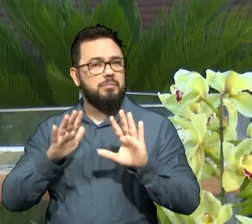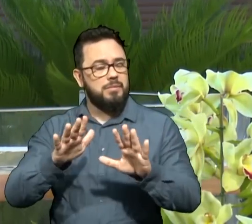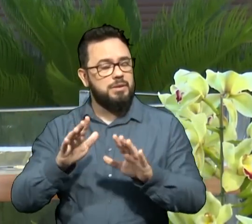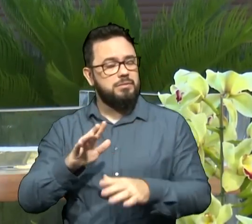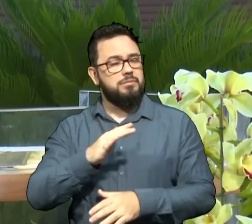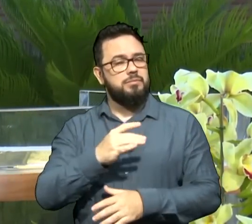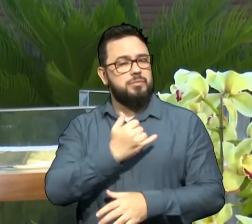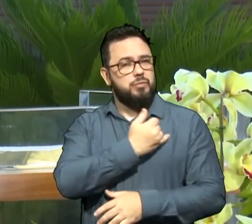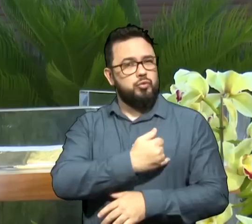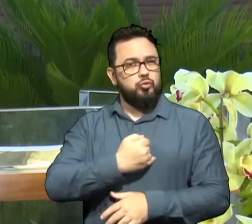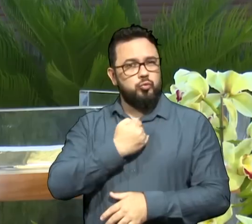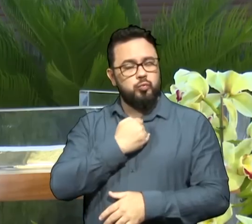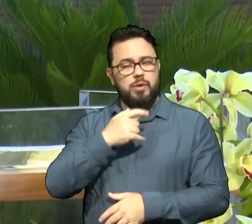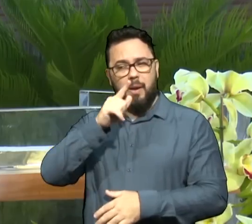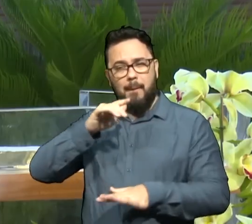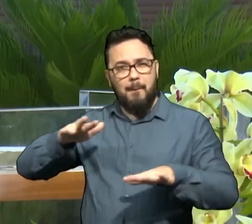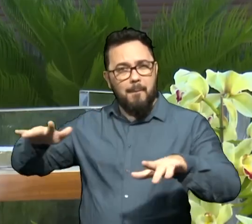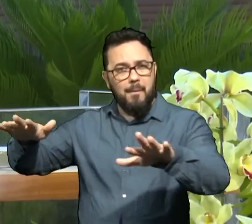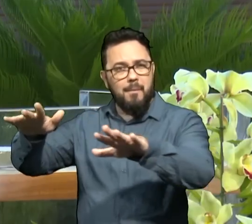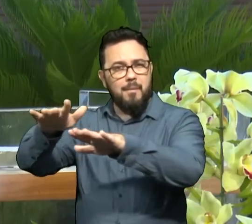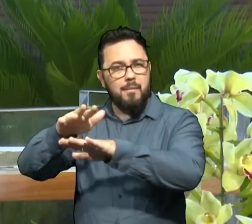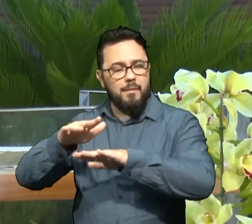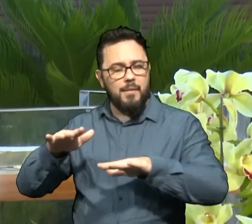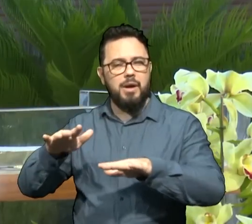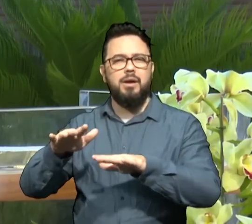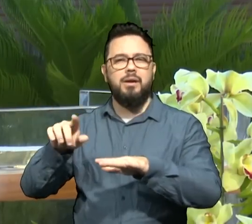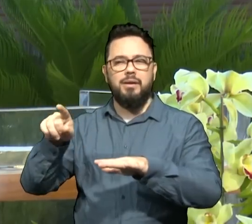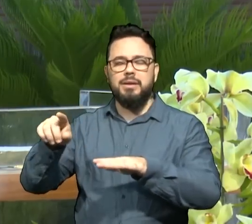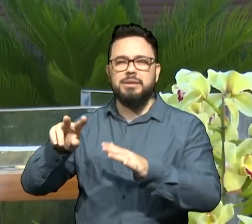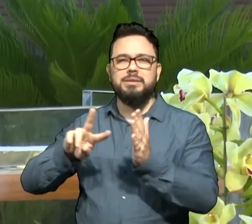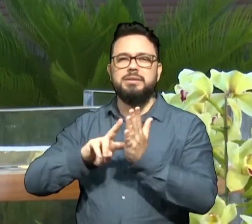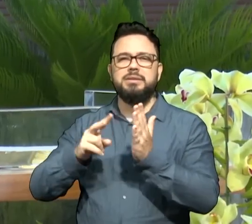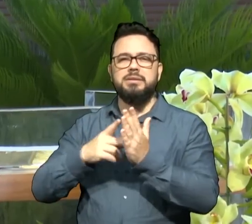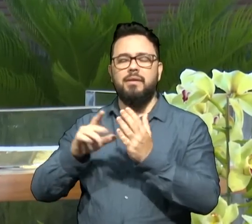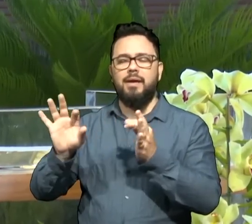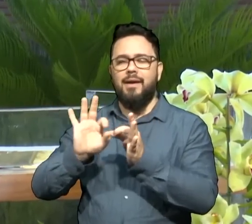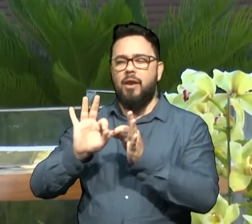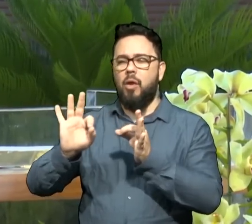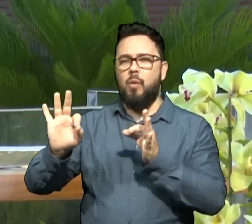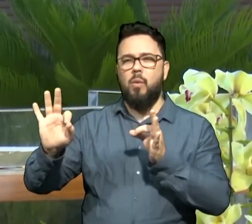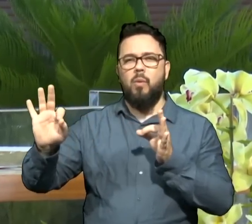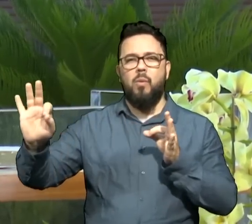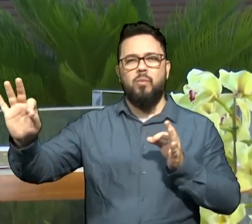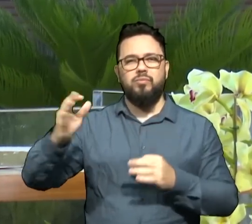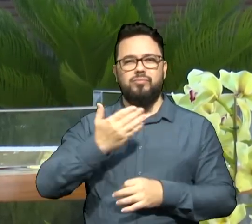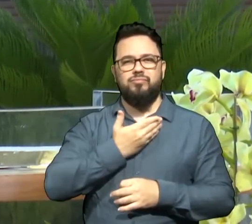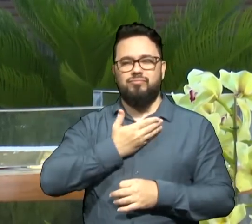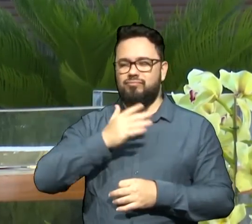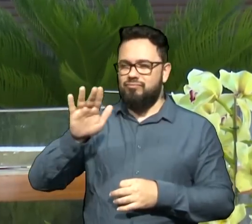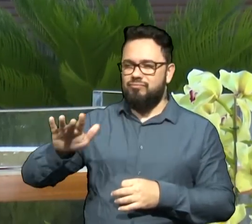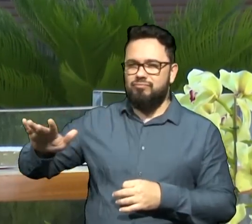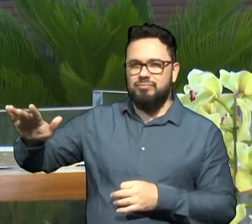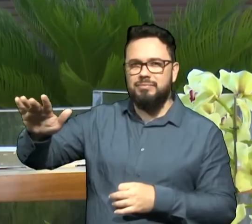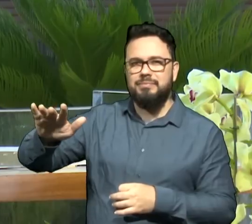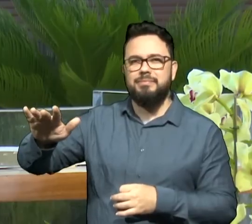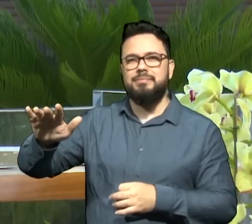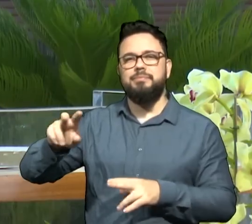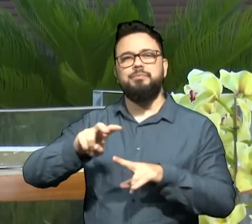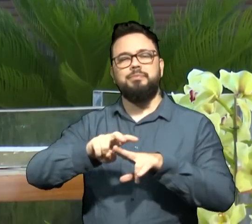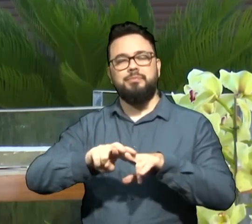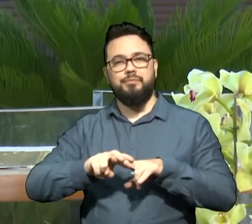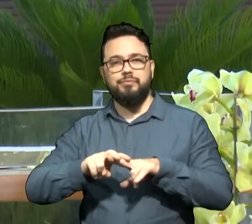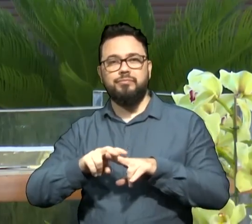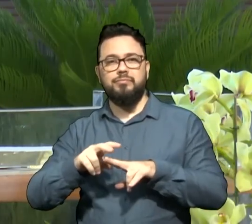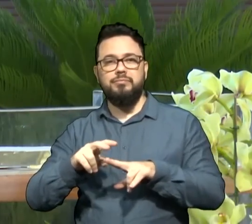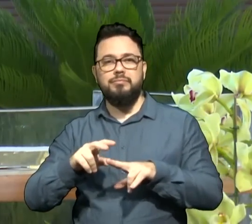mar símbolo de povos Nações e línguas era o que afastava dos seus entes queridos é por isso que de maneira Triunfal ao